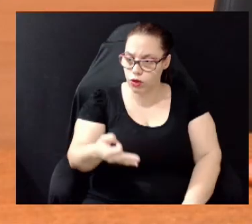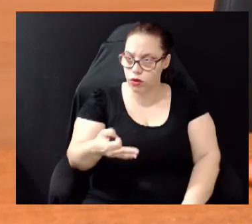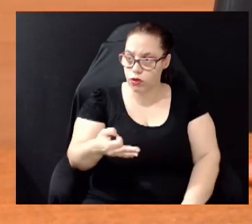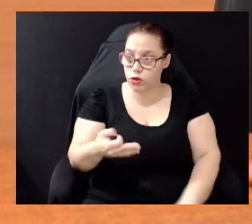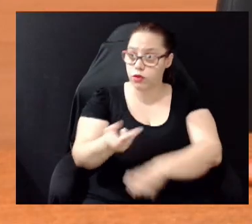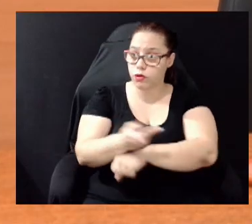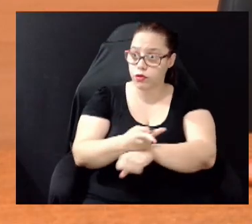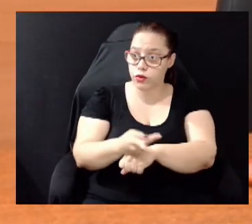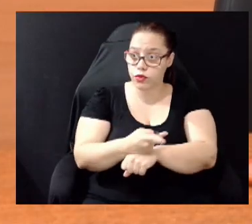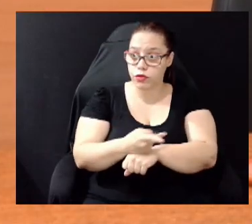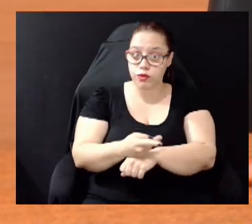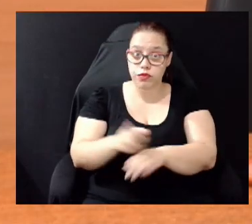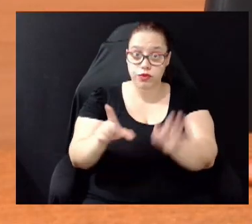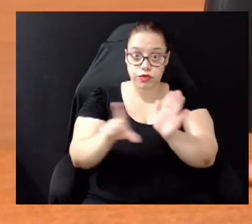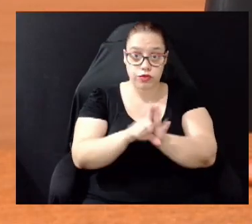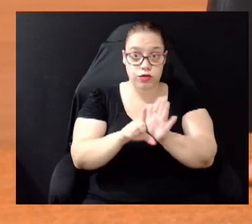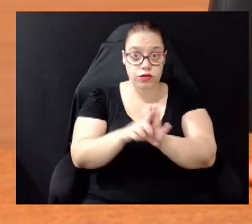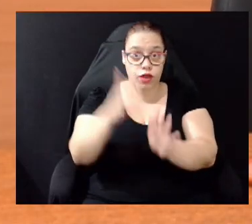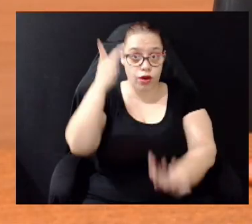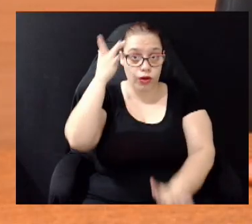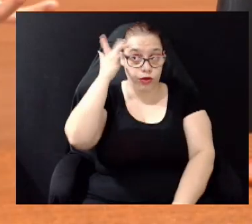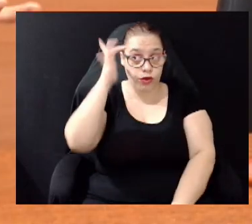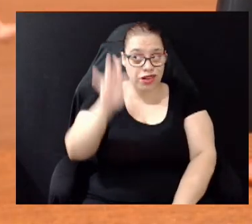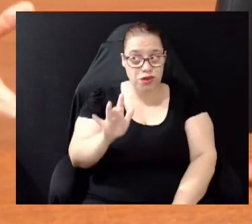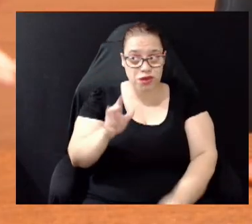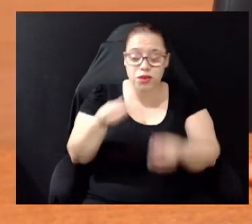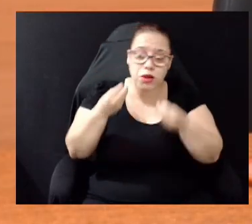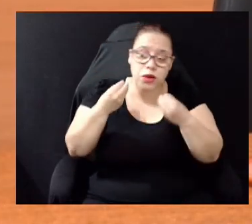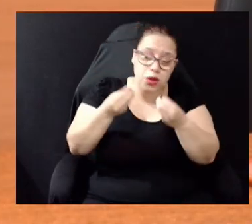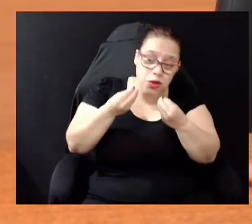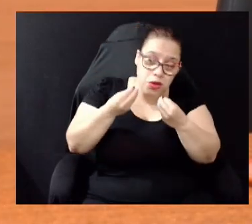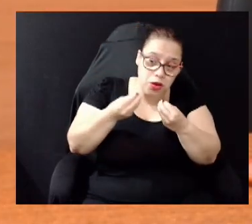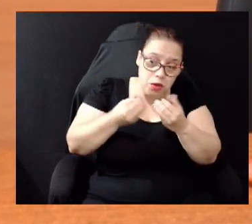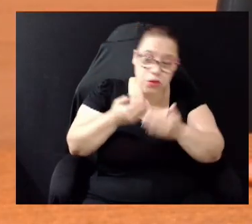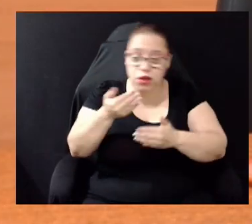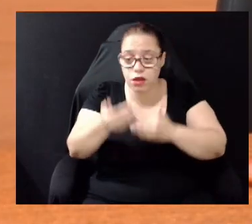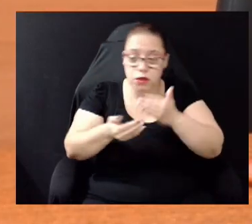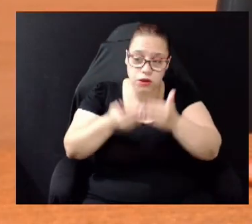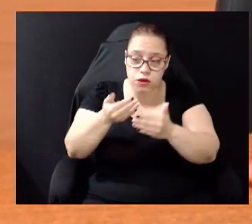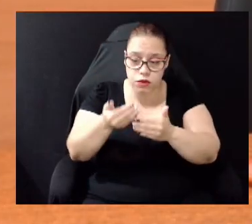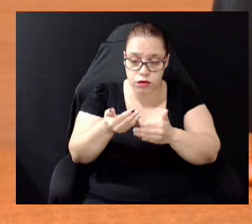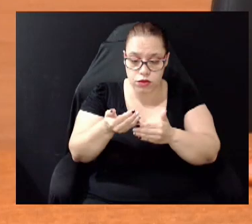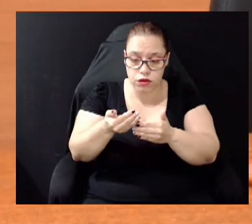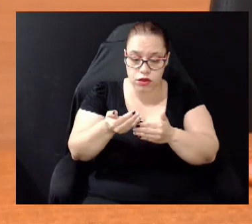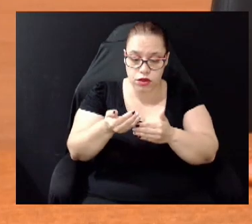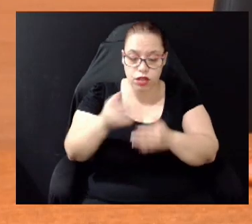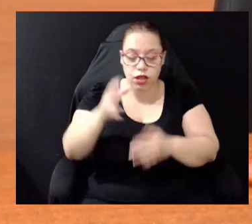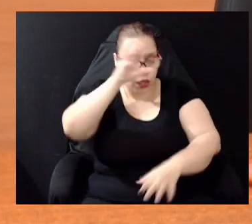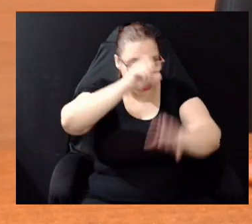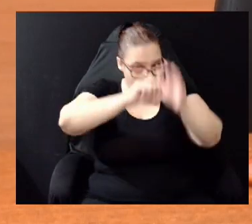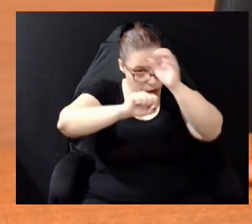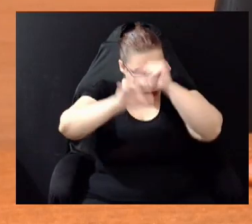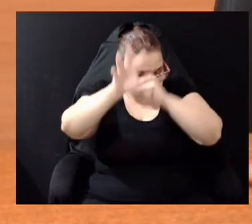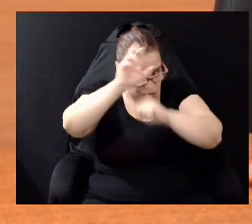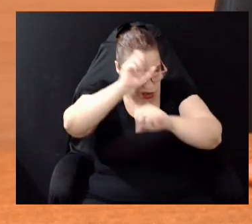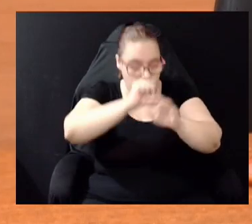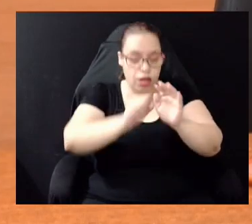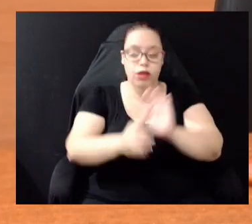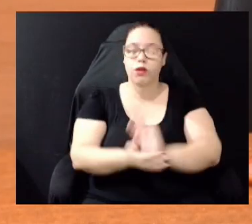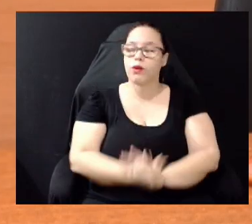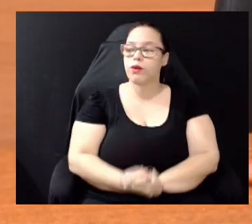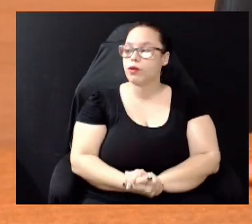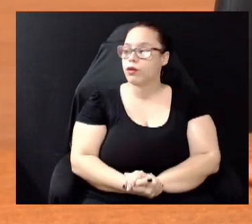legais. Ainda não sabemos exatamente como vai ser esse processo, mas também é um processo de aprendizado, é um processo que a gente vai ter